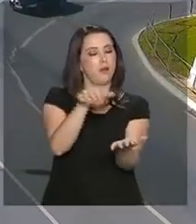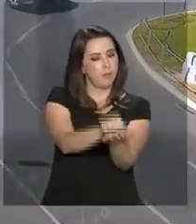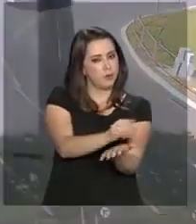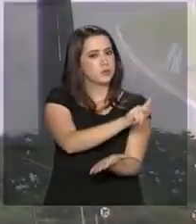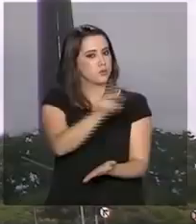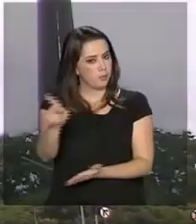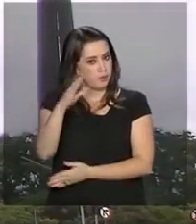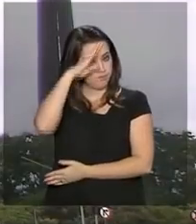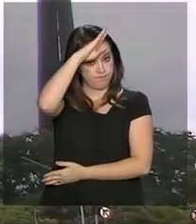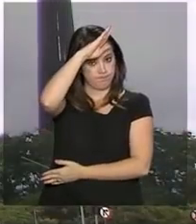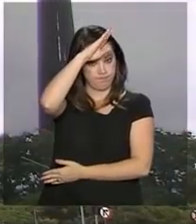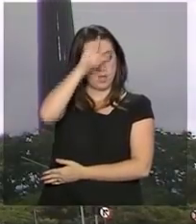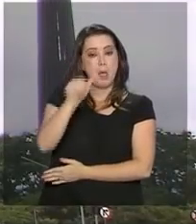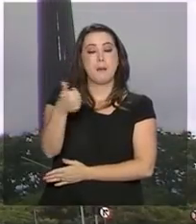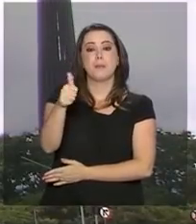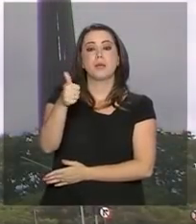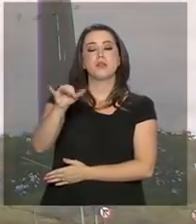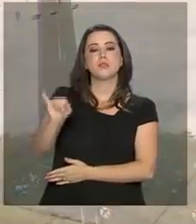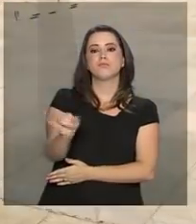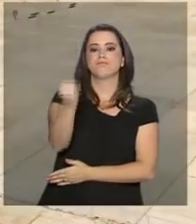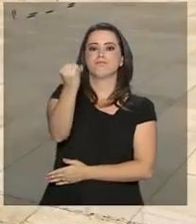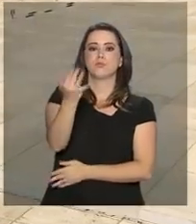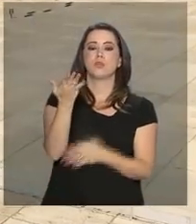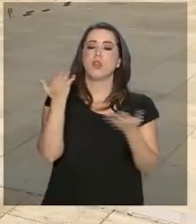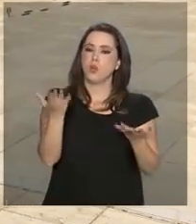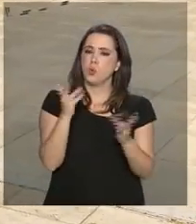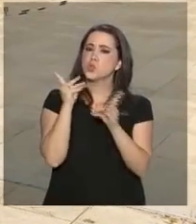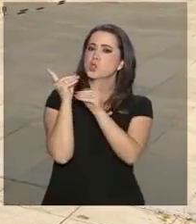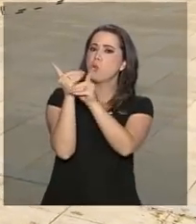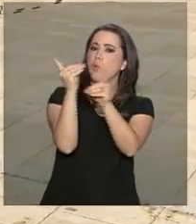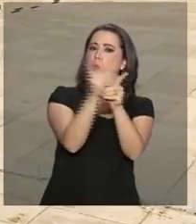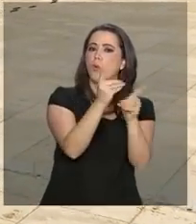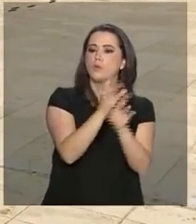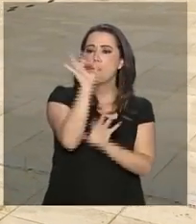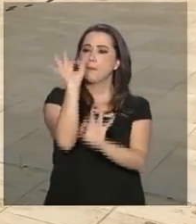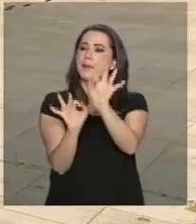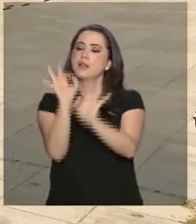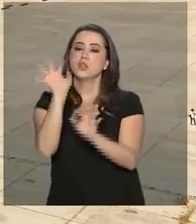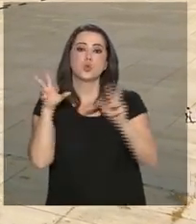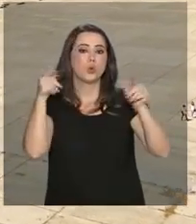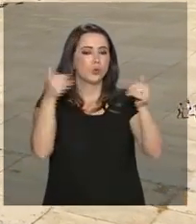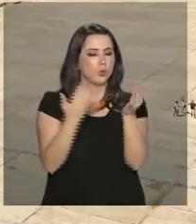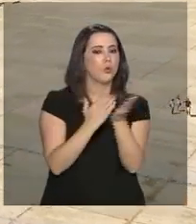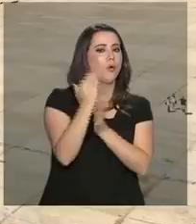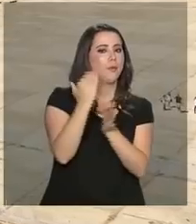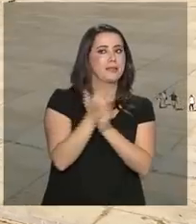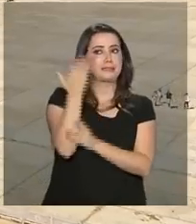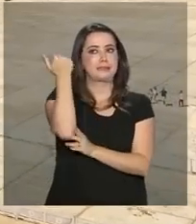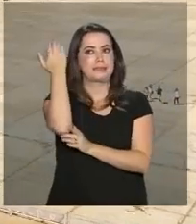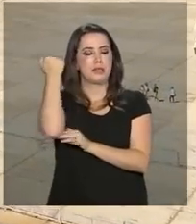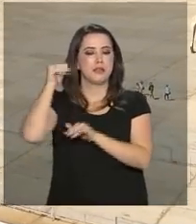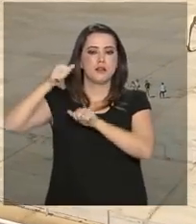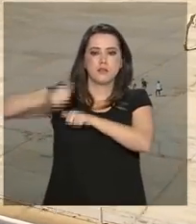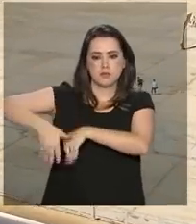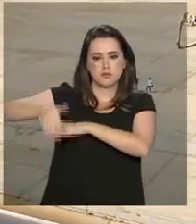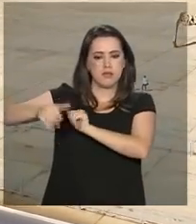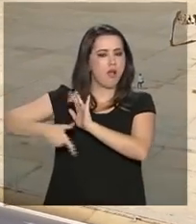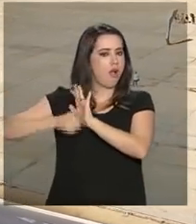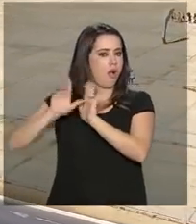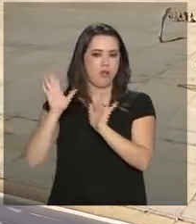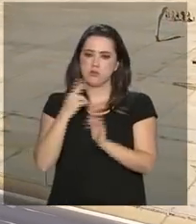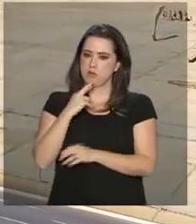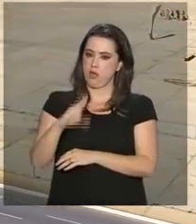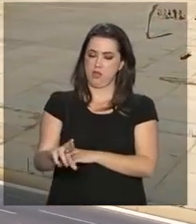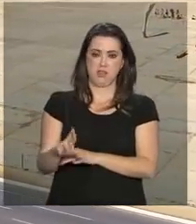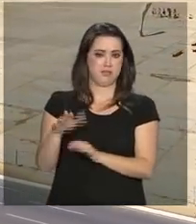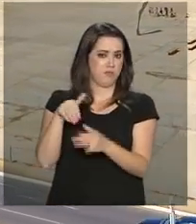Bolsonaro no dia 1º de janeiro. Os encontros para planejar a festa começaram ainda em setembro, antes mesmo do